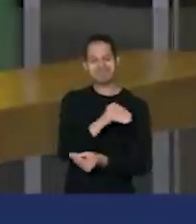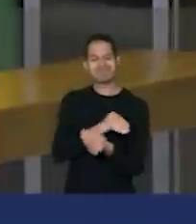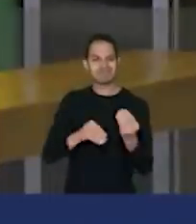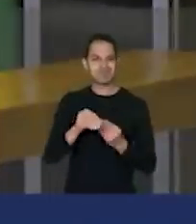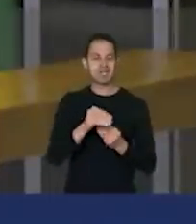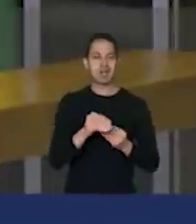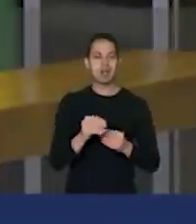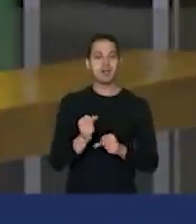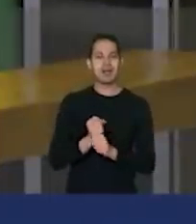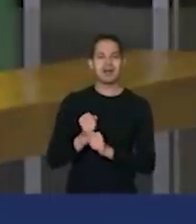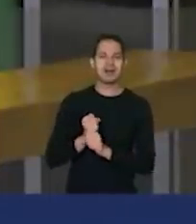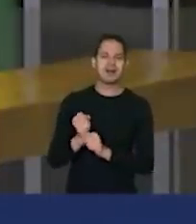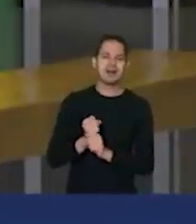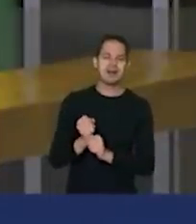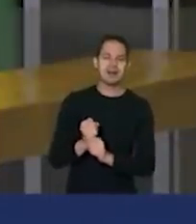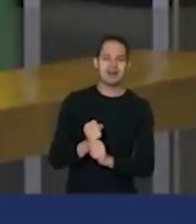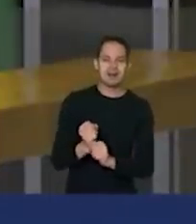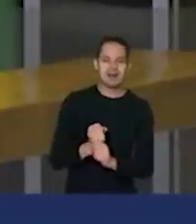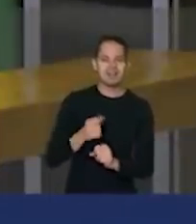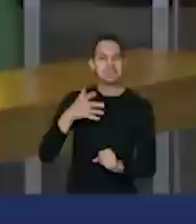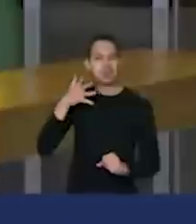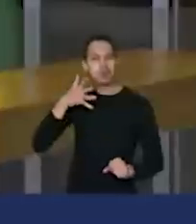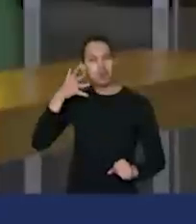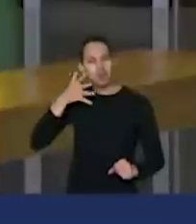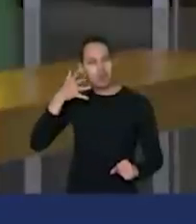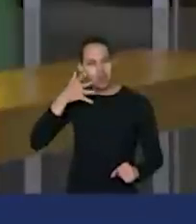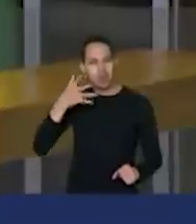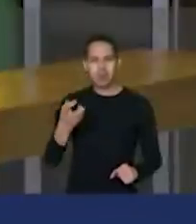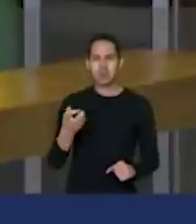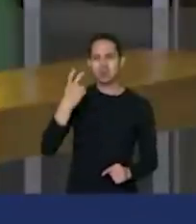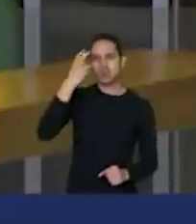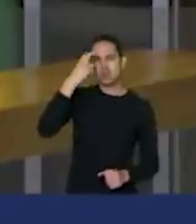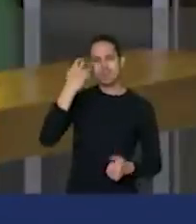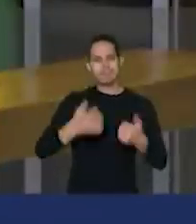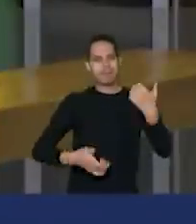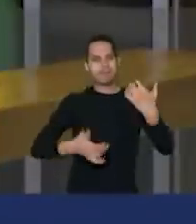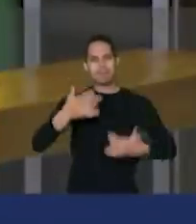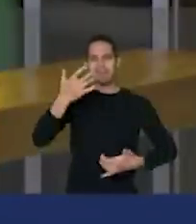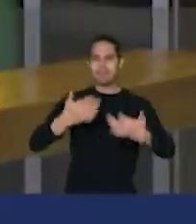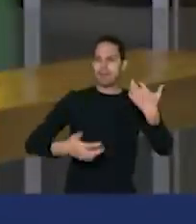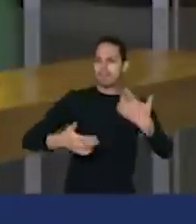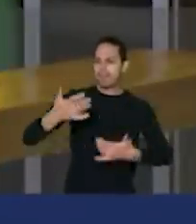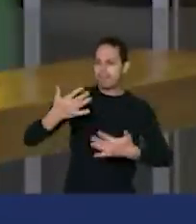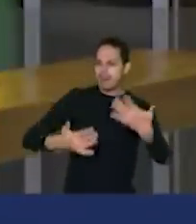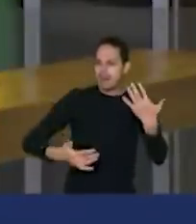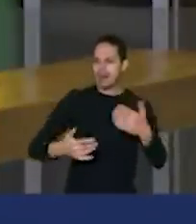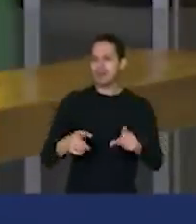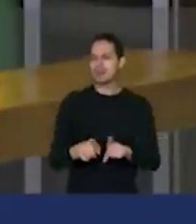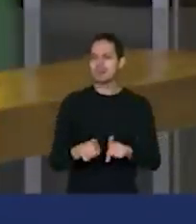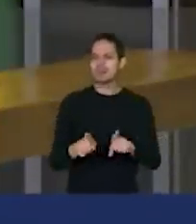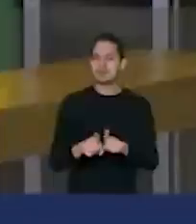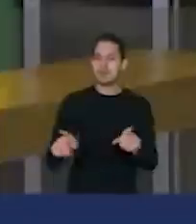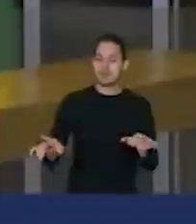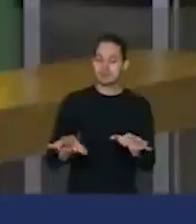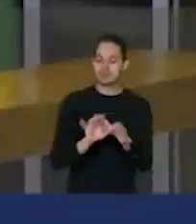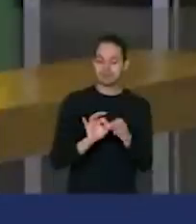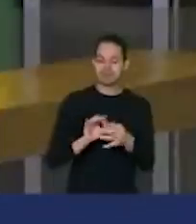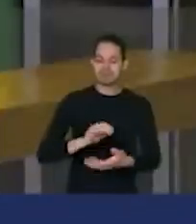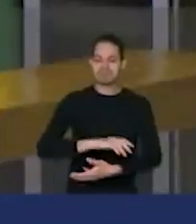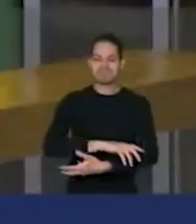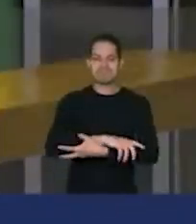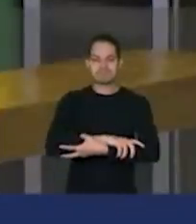que passaram aqui falaram sobre a nossa cultura falaram sobre a nossa aliança